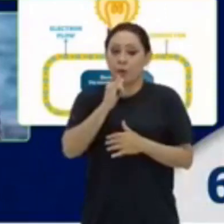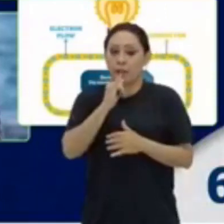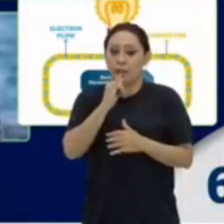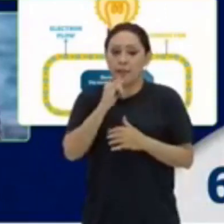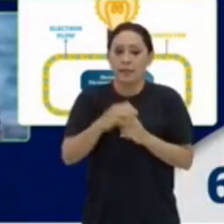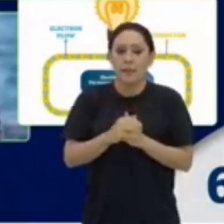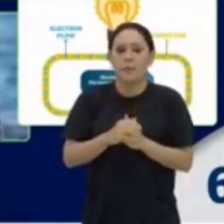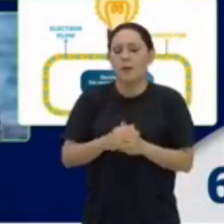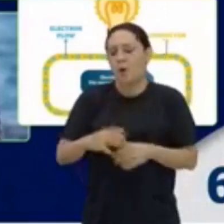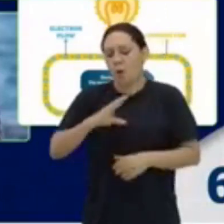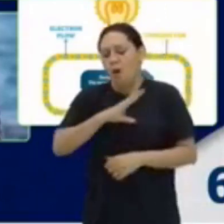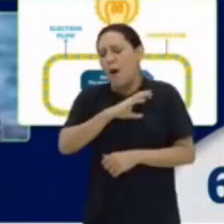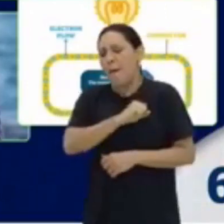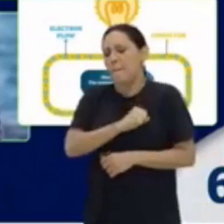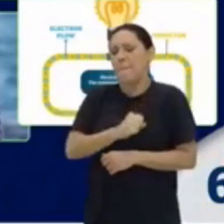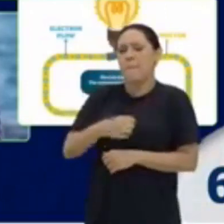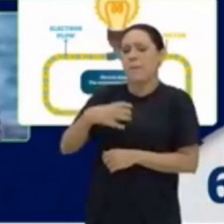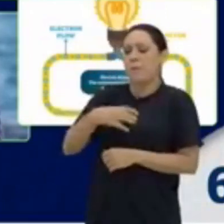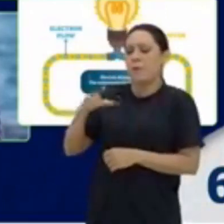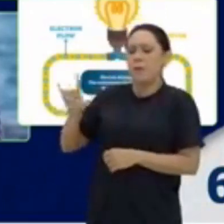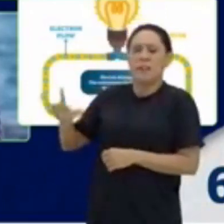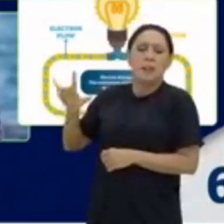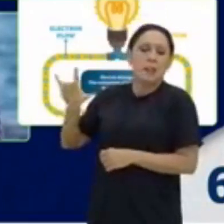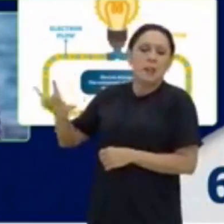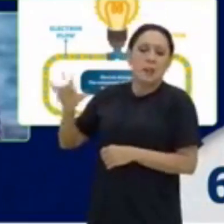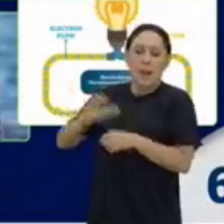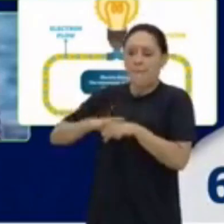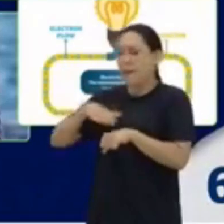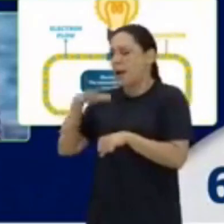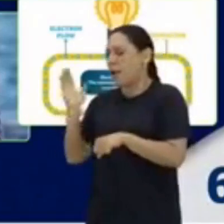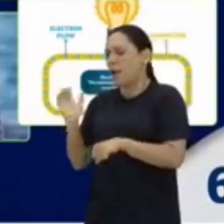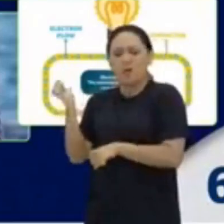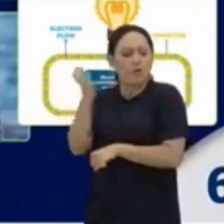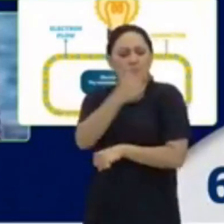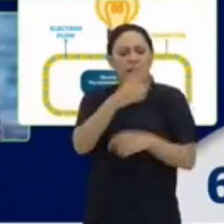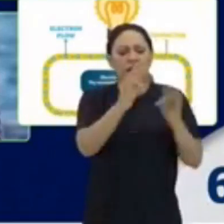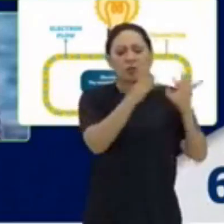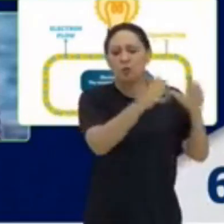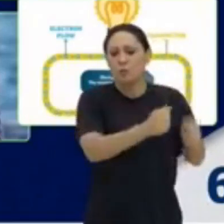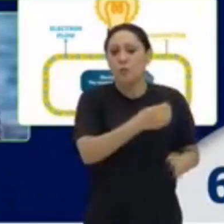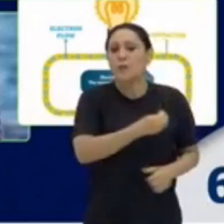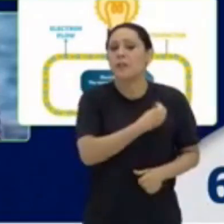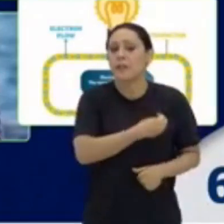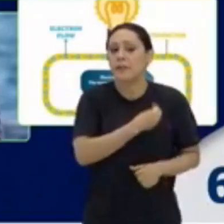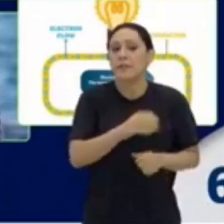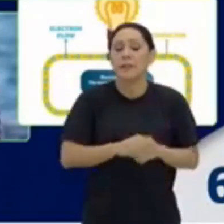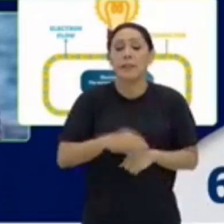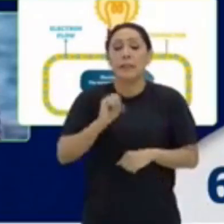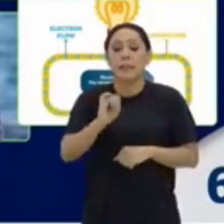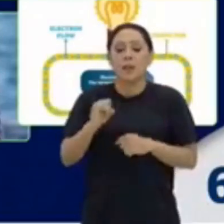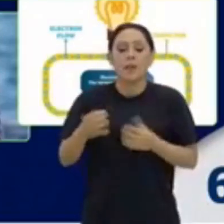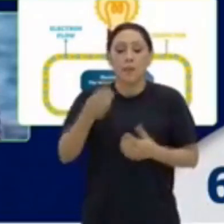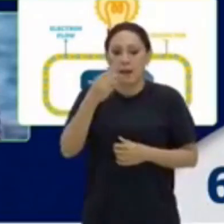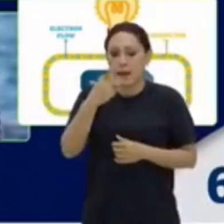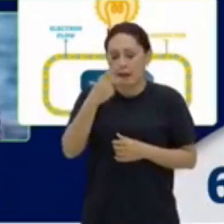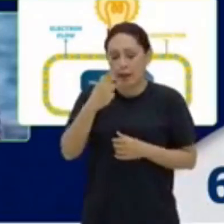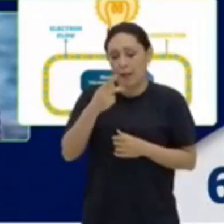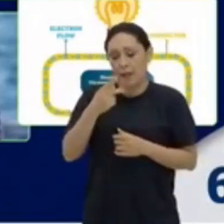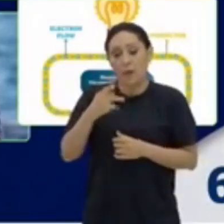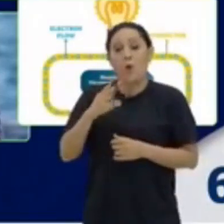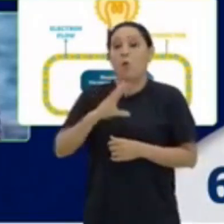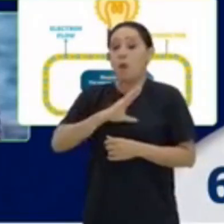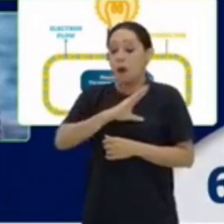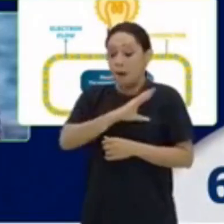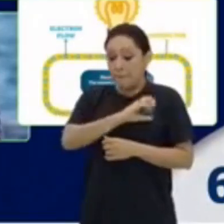que sinto por ela é maior de tudo, do que tudo nessa vida. Se eu falar agora nesse exato momento, ei, o amor